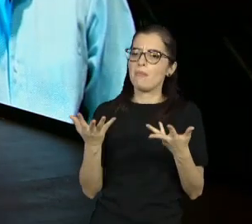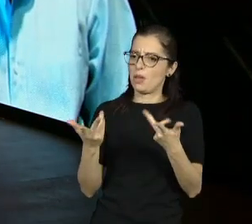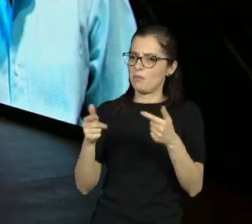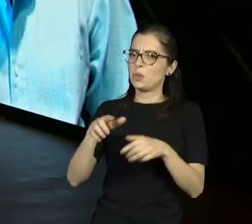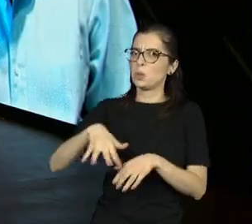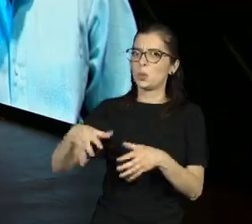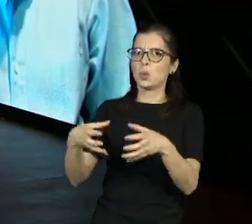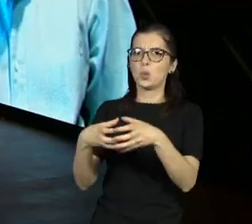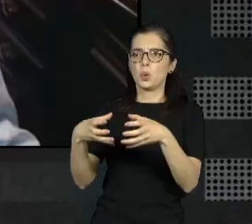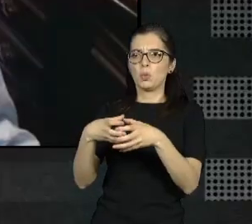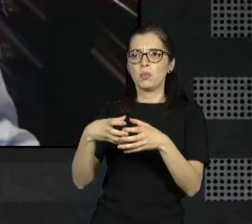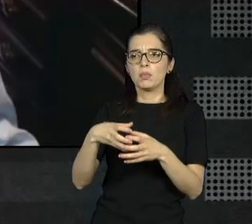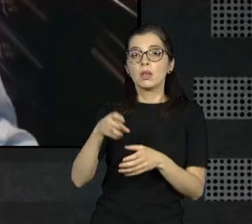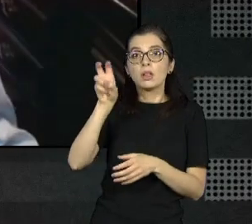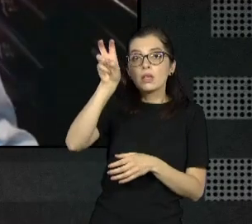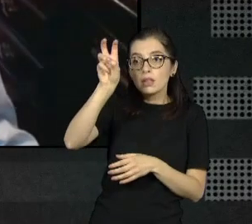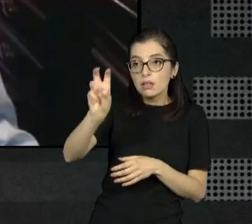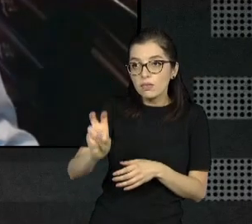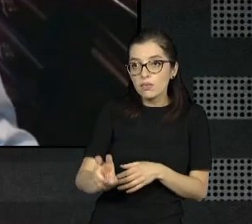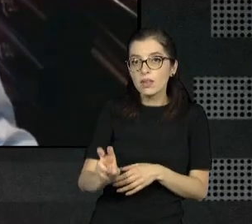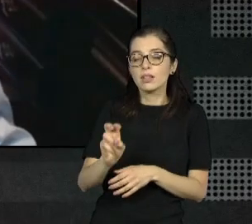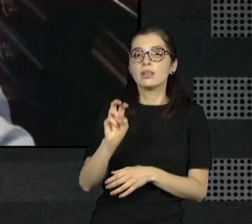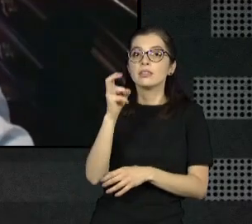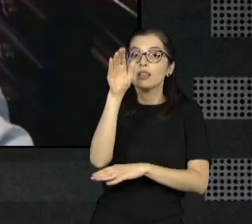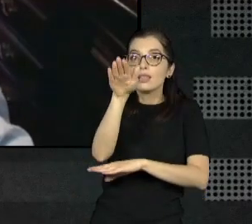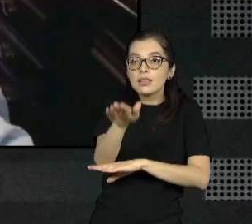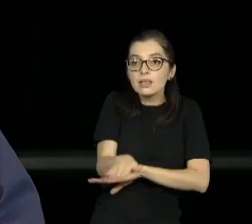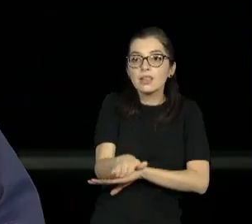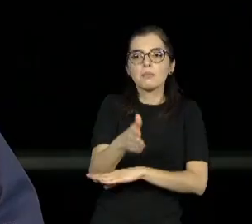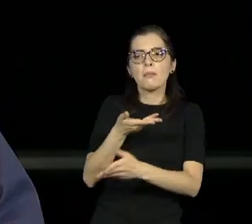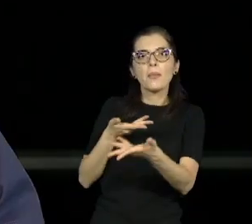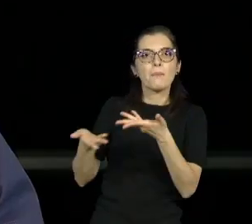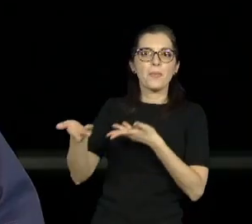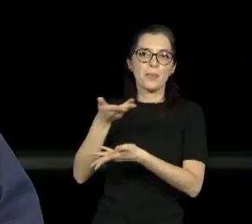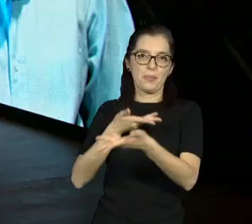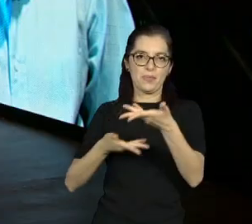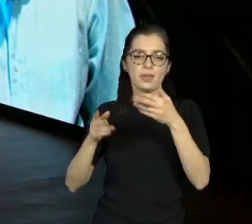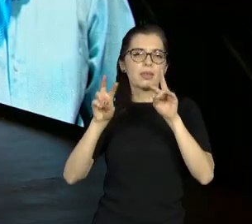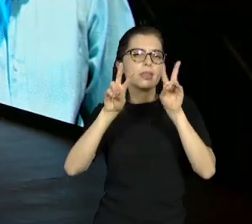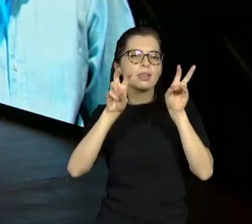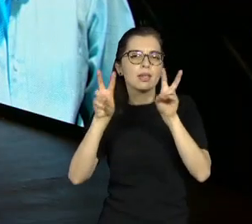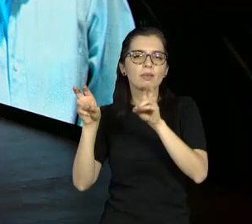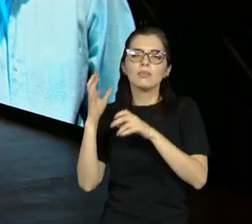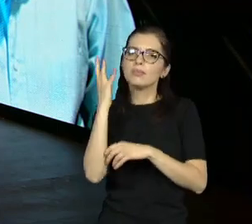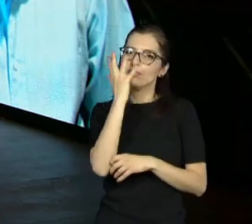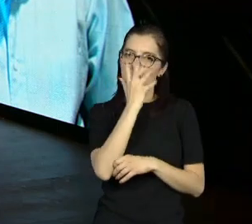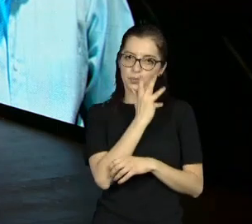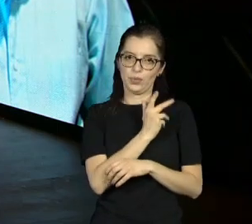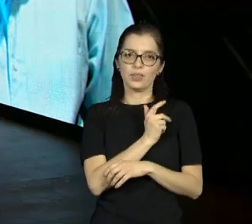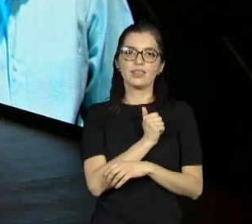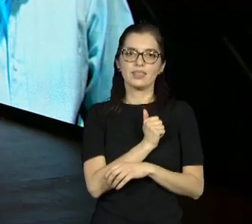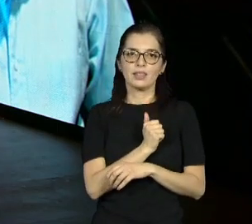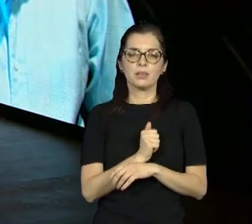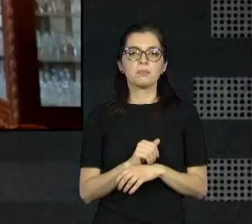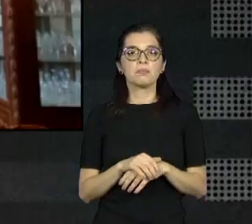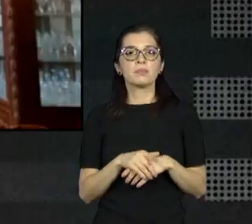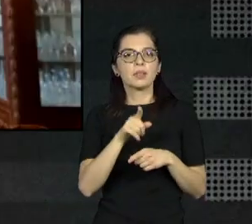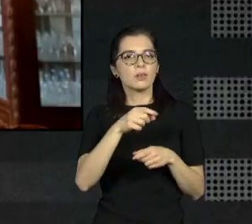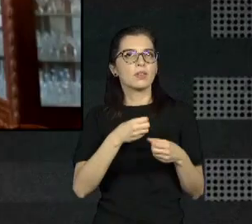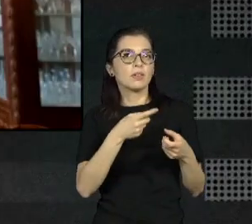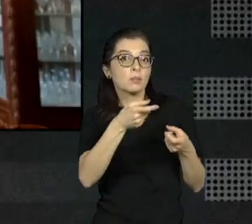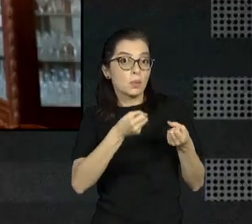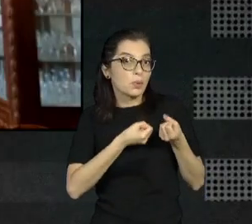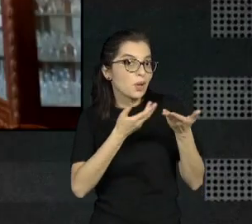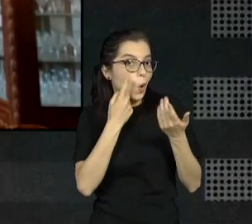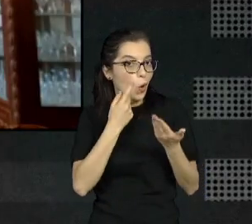quinta-feira, 5 horas da tarde, para falar belezas. Então vamos ver mais um depoimento? O